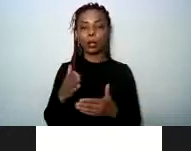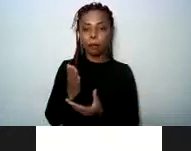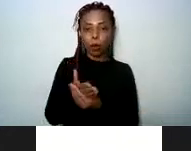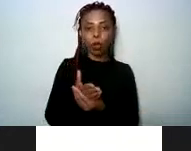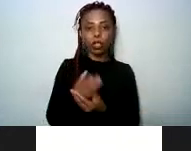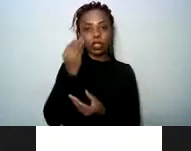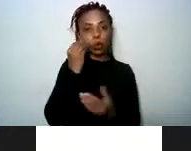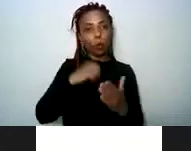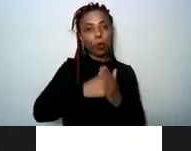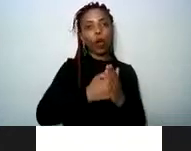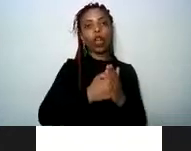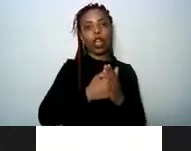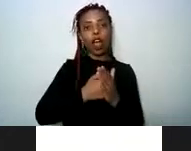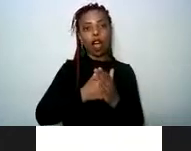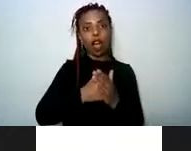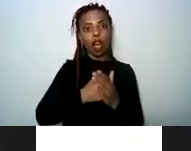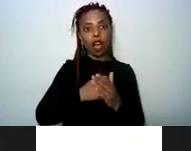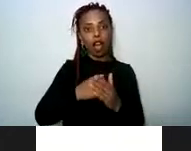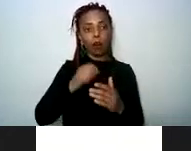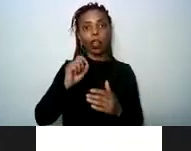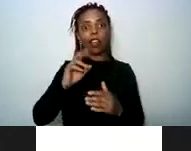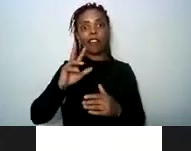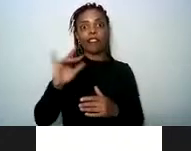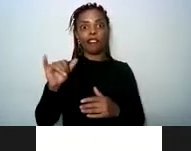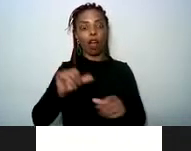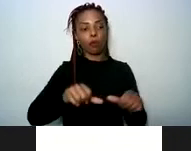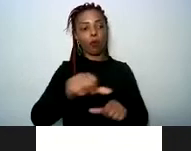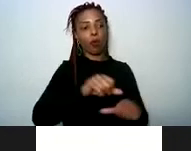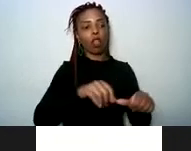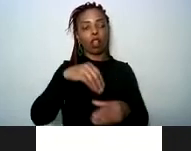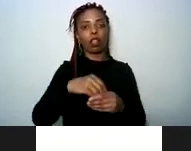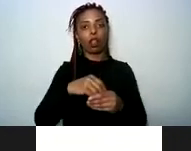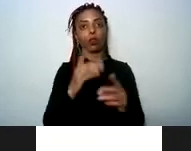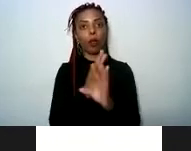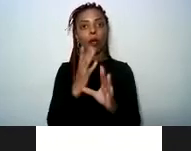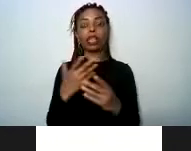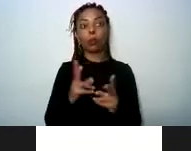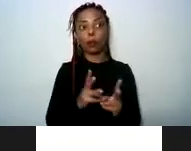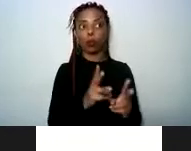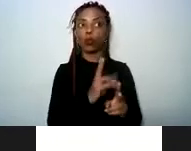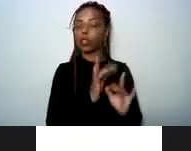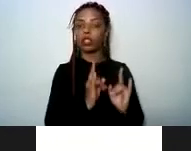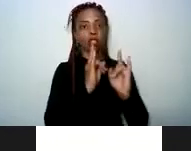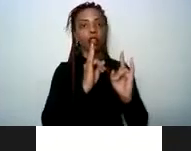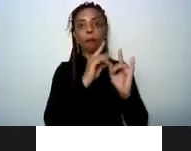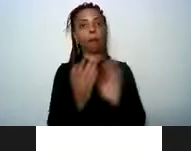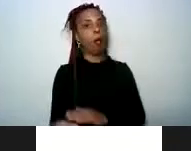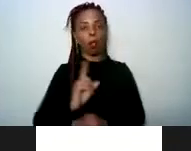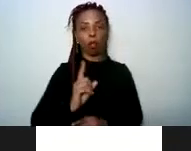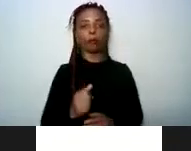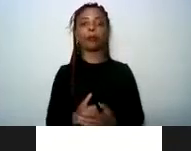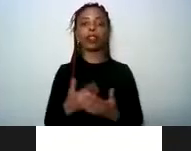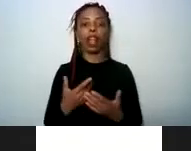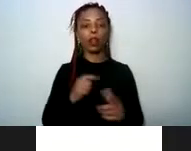operação urbana que ia acontecer e poderia desbastar esses edifícios. Aqui, eu trouxe uma imagem que está um pouco